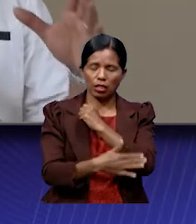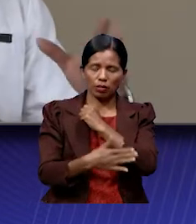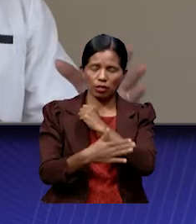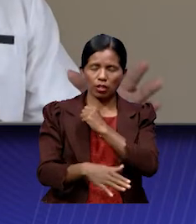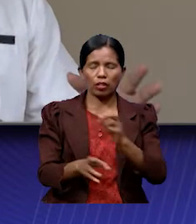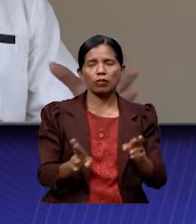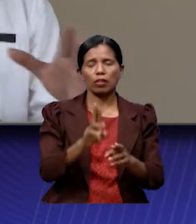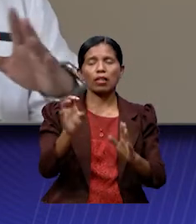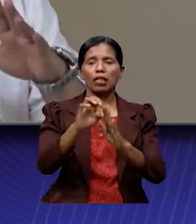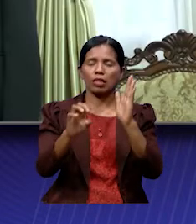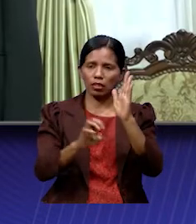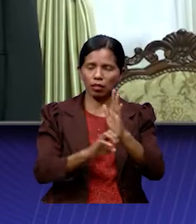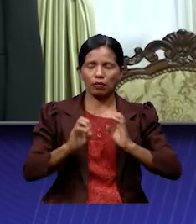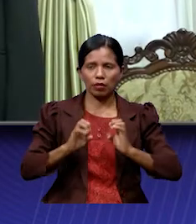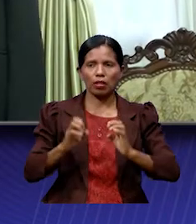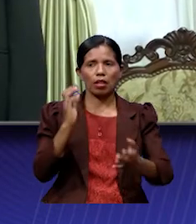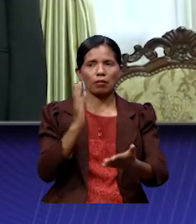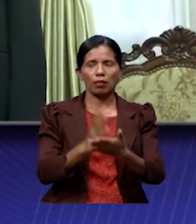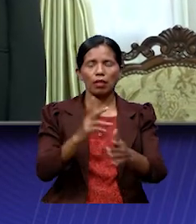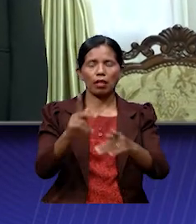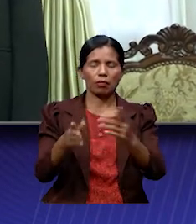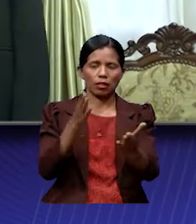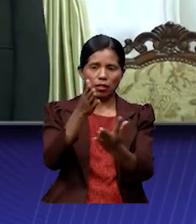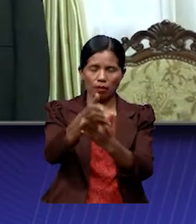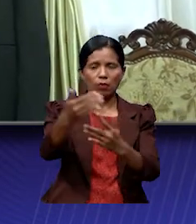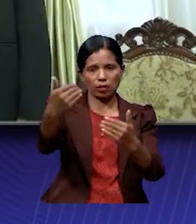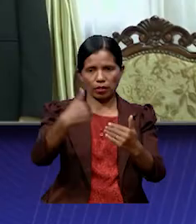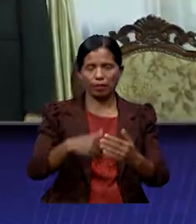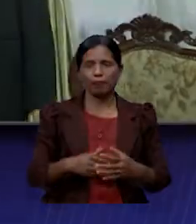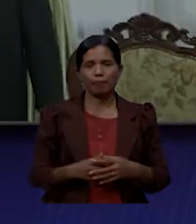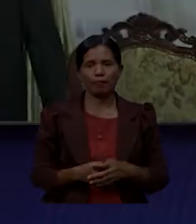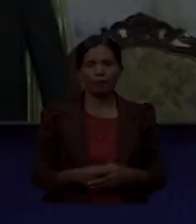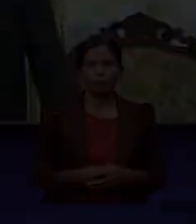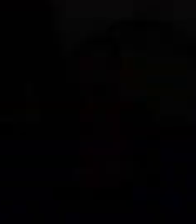medida nem é rigoroso, onde limita movimento e mata masai. Adérito Ximénez, GMN.